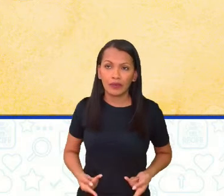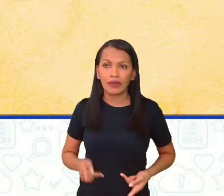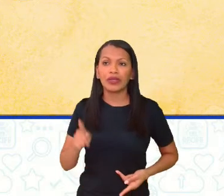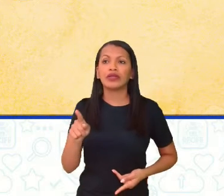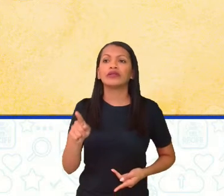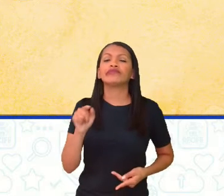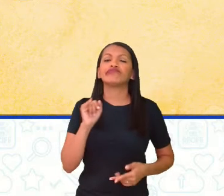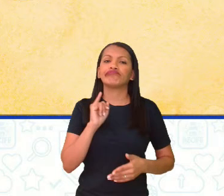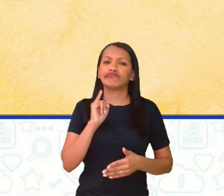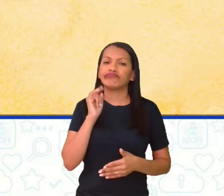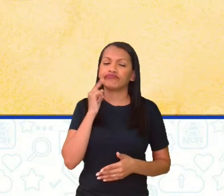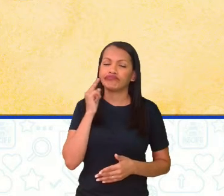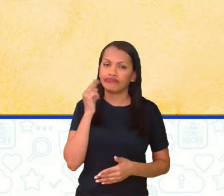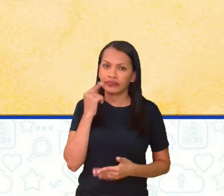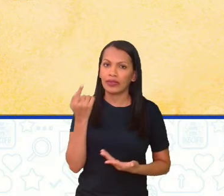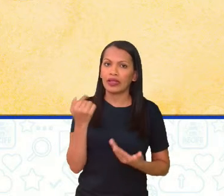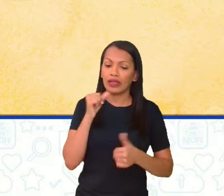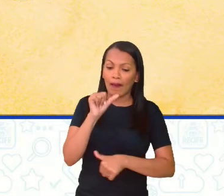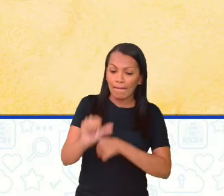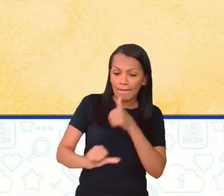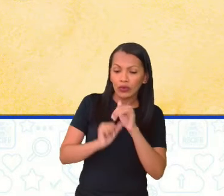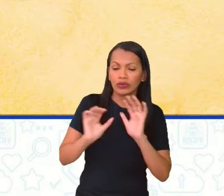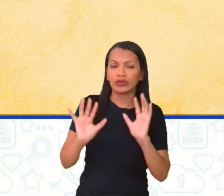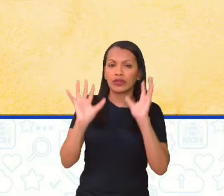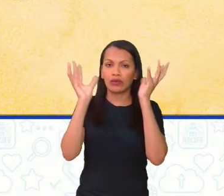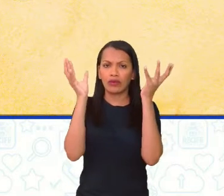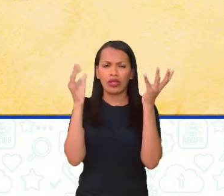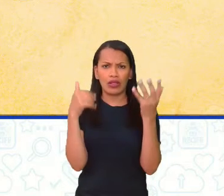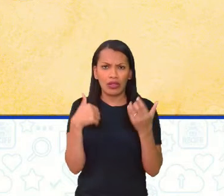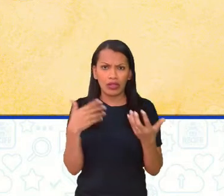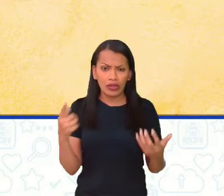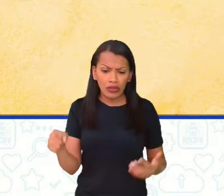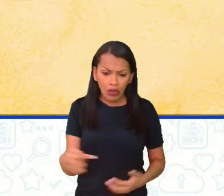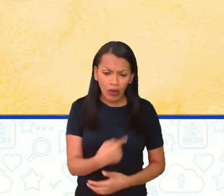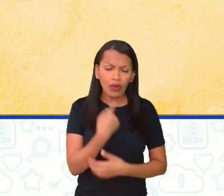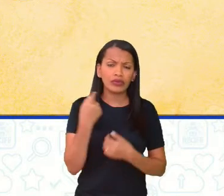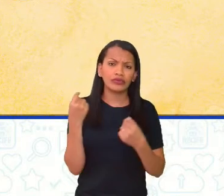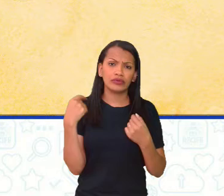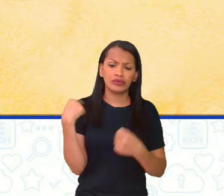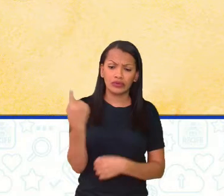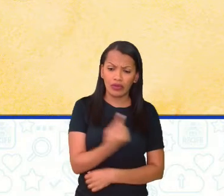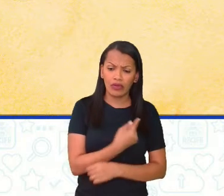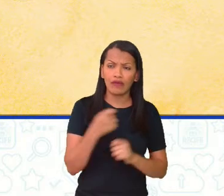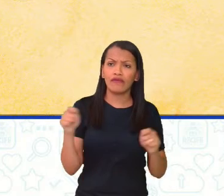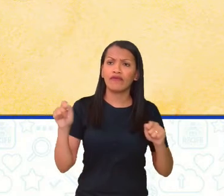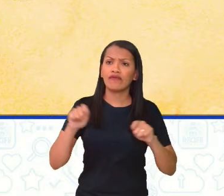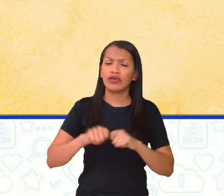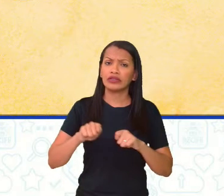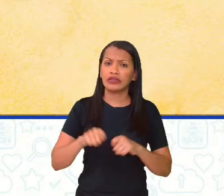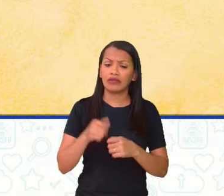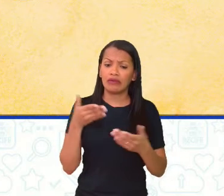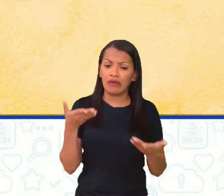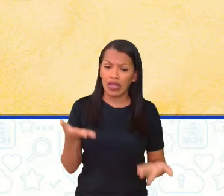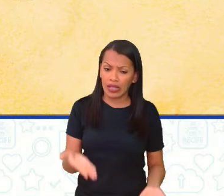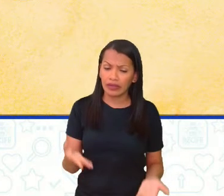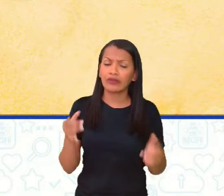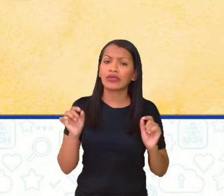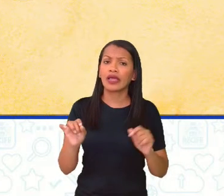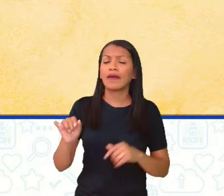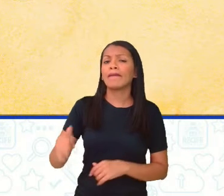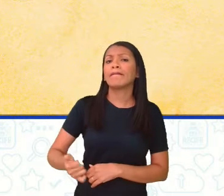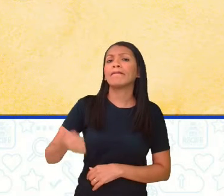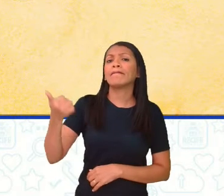precoce das mudanças do clima. Então, é exatamente o que a gente está fazendo aqui, esse 13.3, né, professor Isso, Gilson? Que é, exatamente.